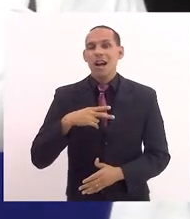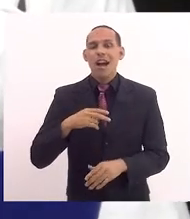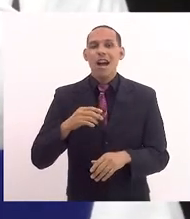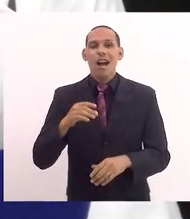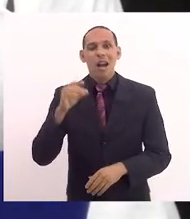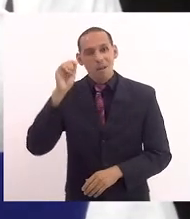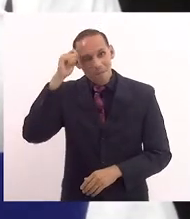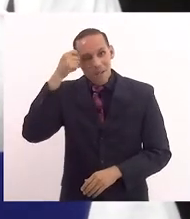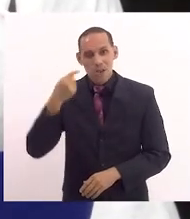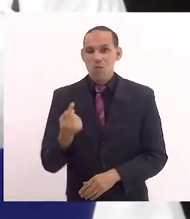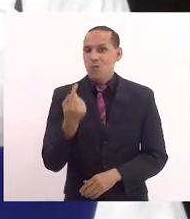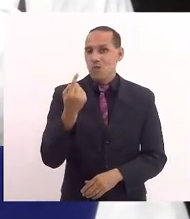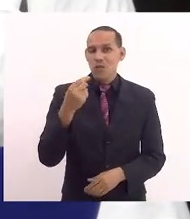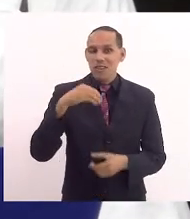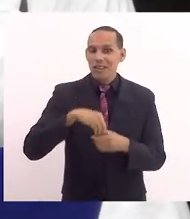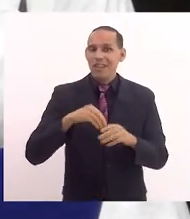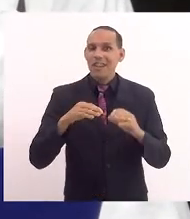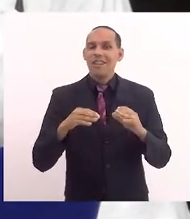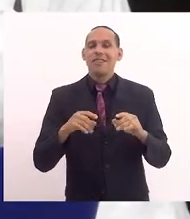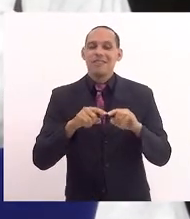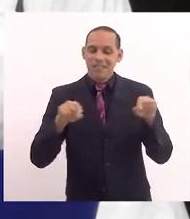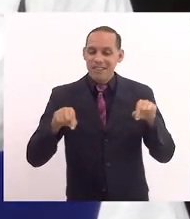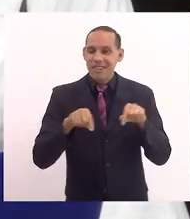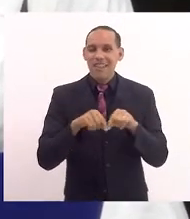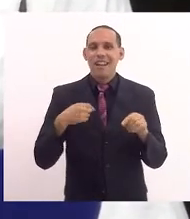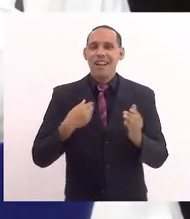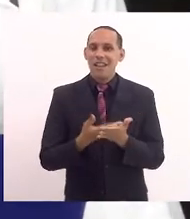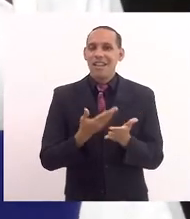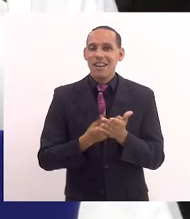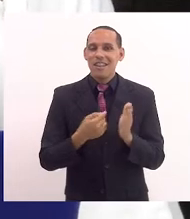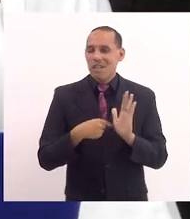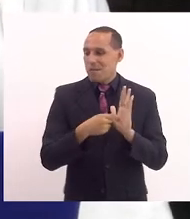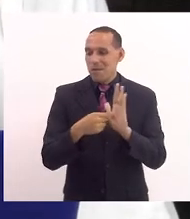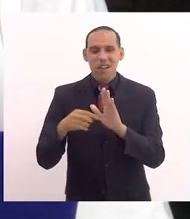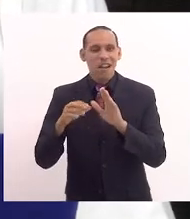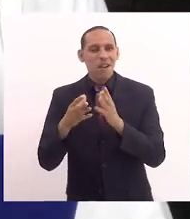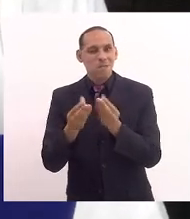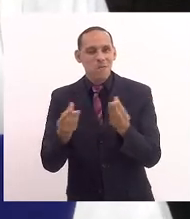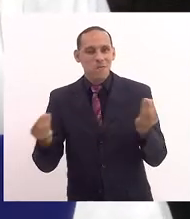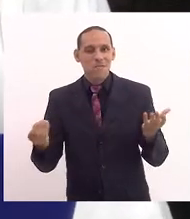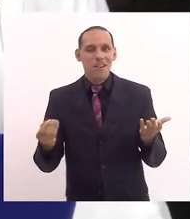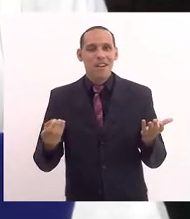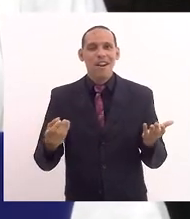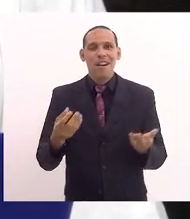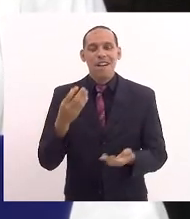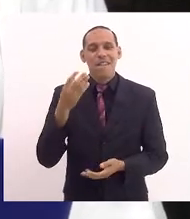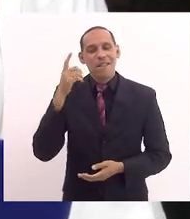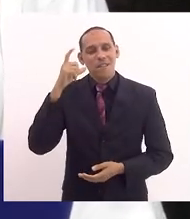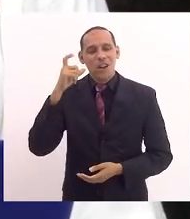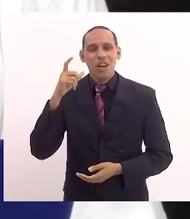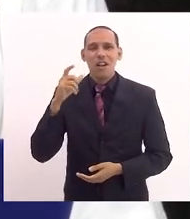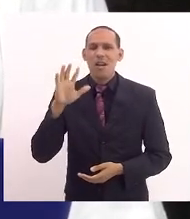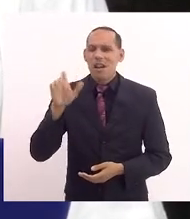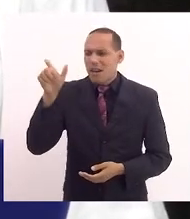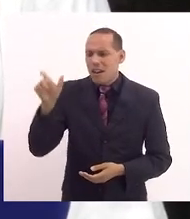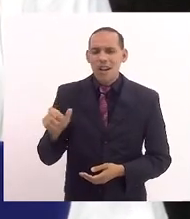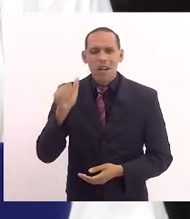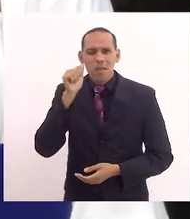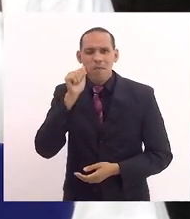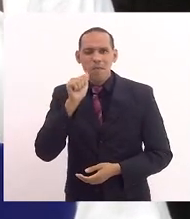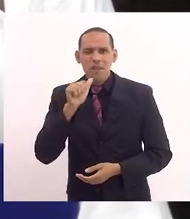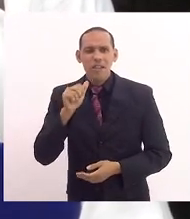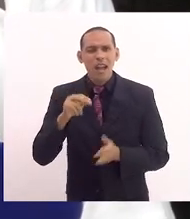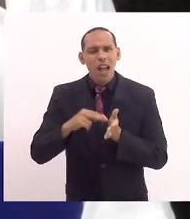da sala. Tenho várias fotos aí, já mostrei para algumas pessoas. E essa menina me mandou uma carta uma vez falando que